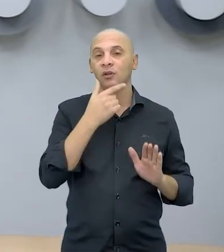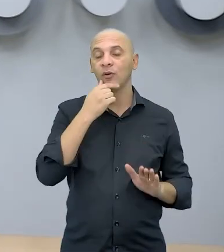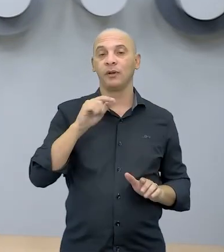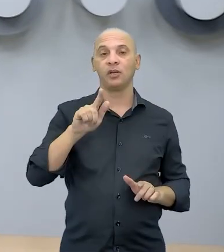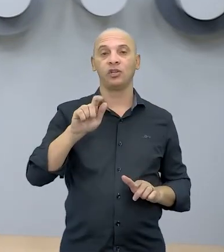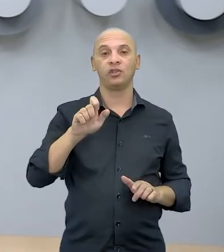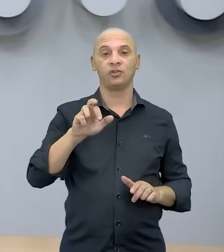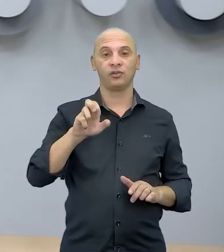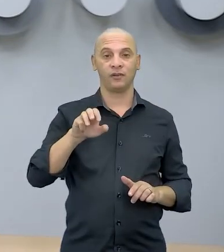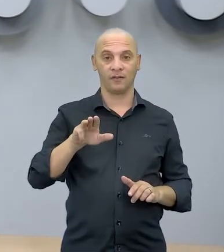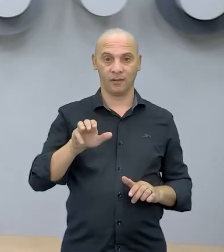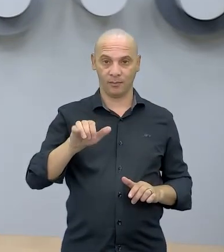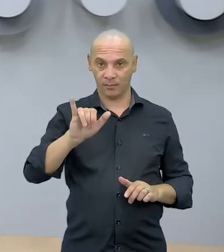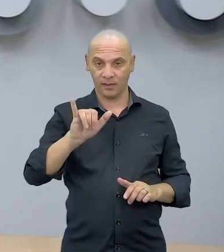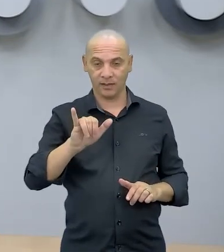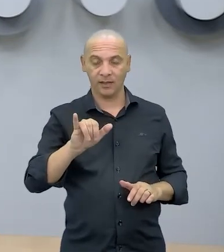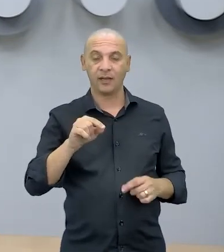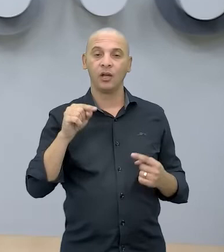né,